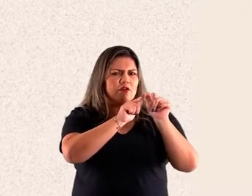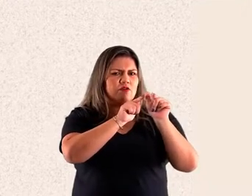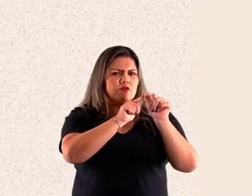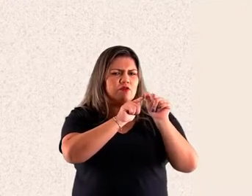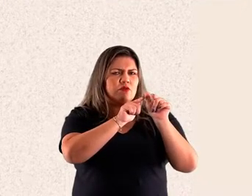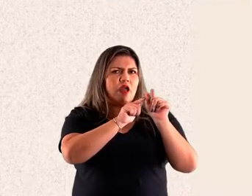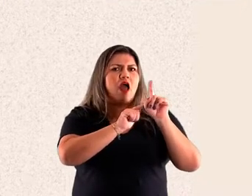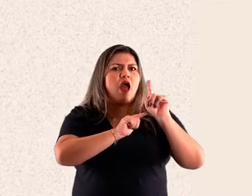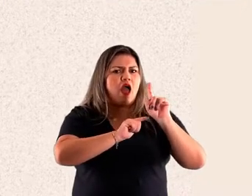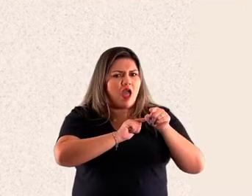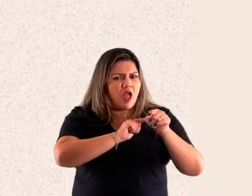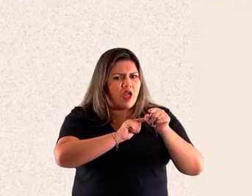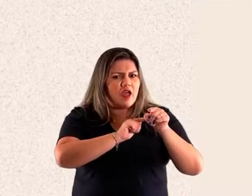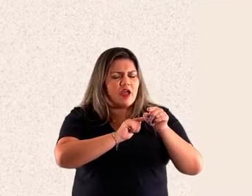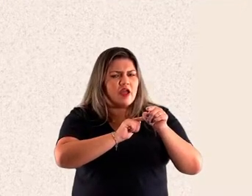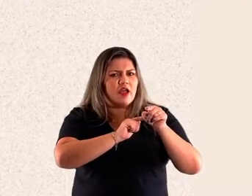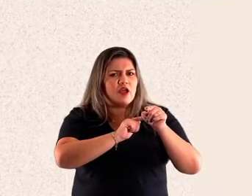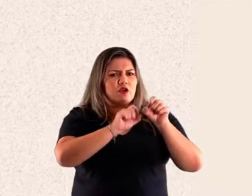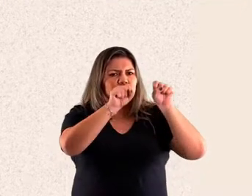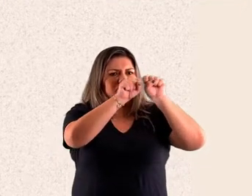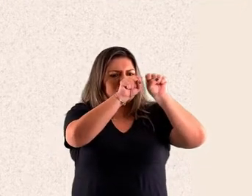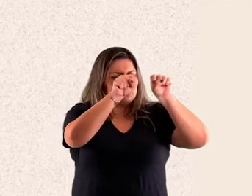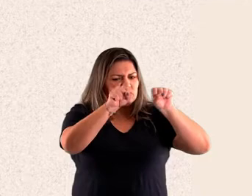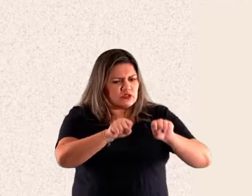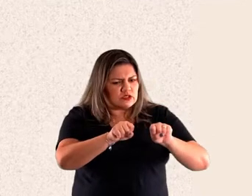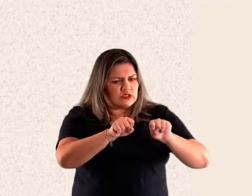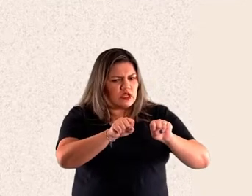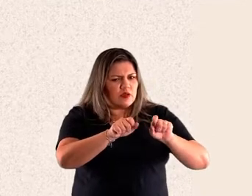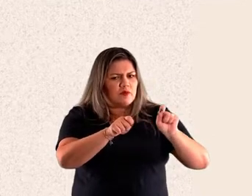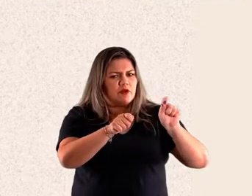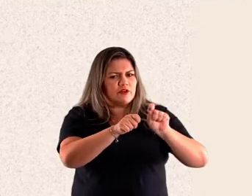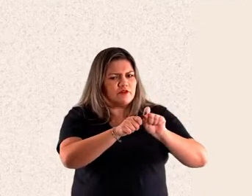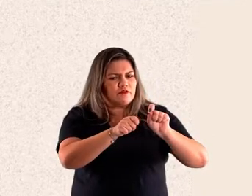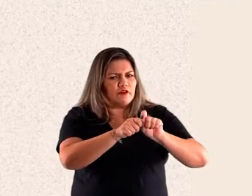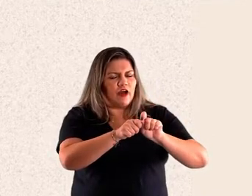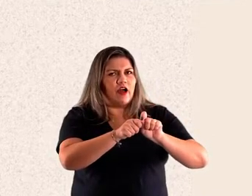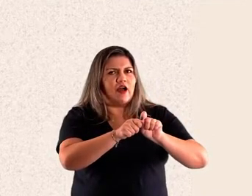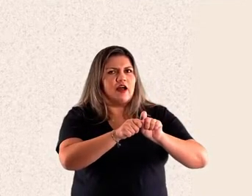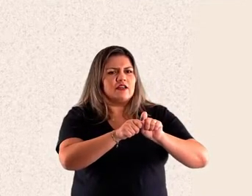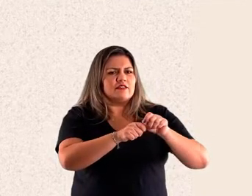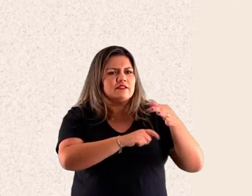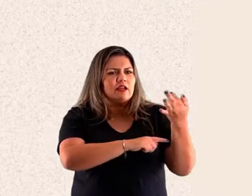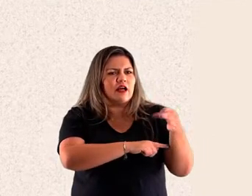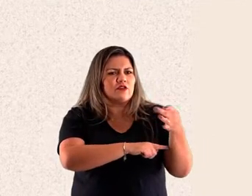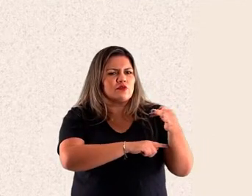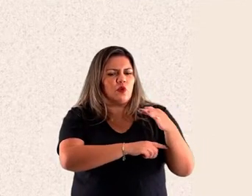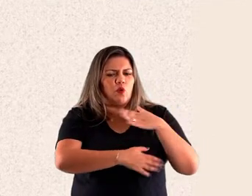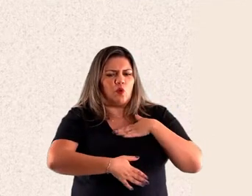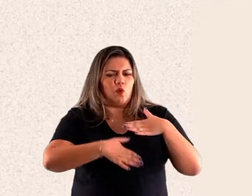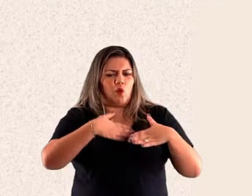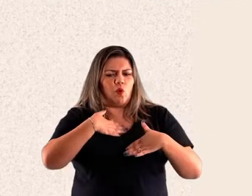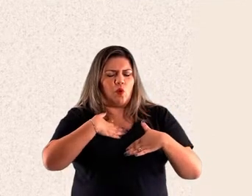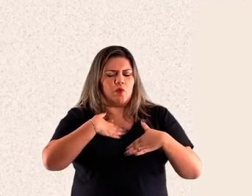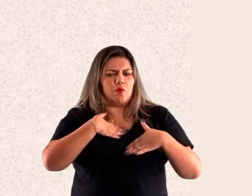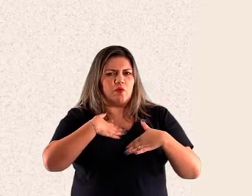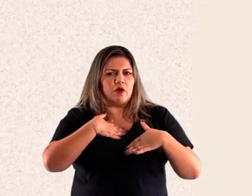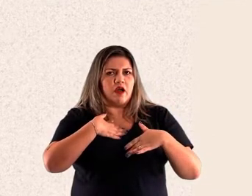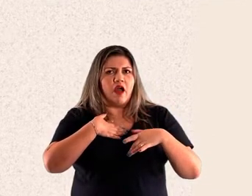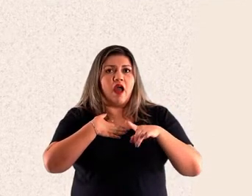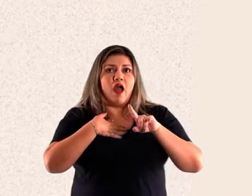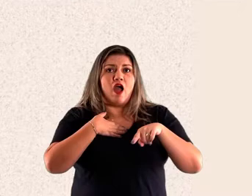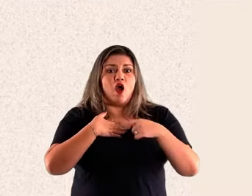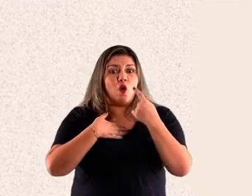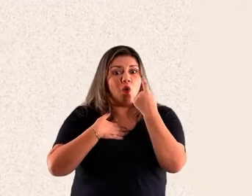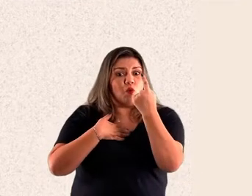Esse é o mesmo sistema ativado na dor física Então esse é só